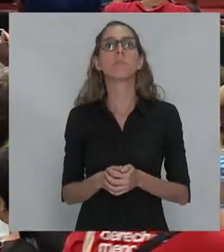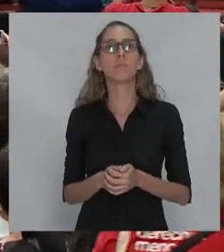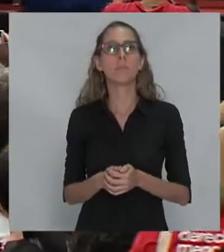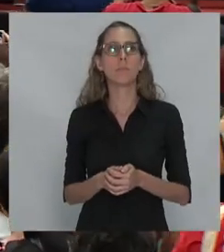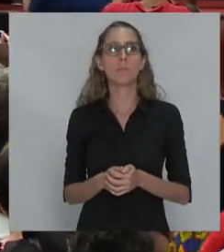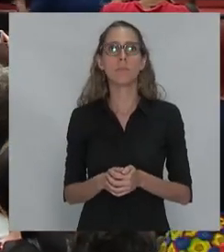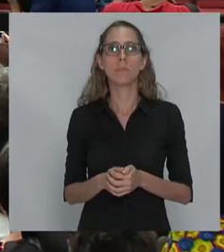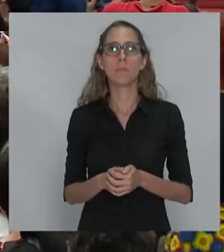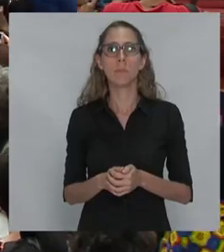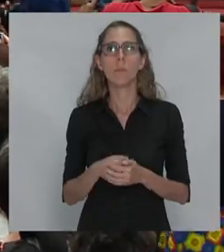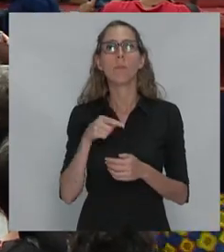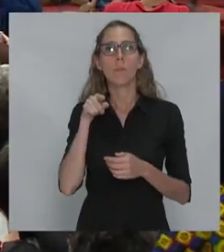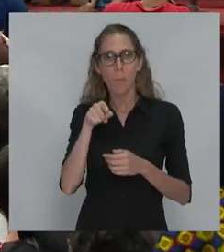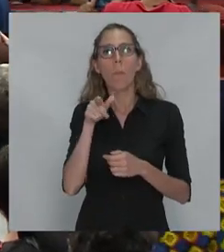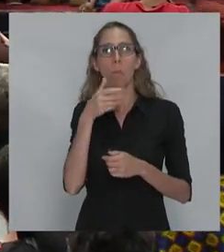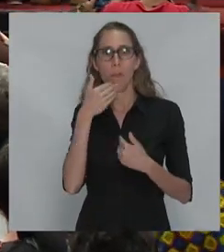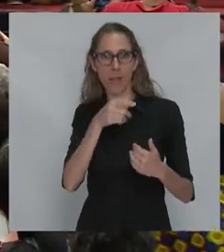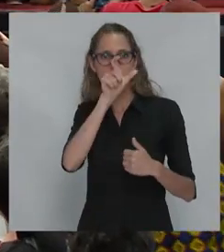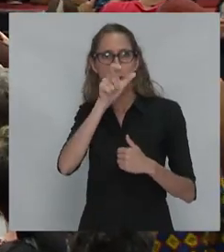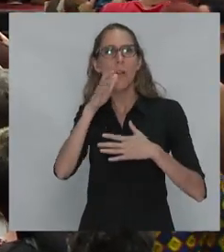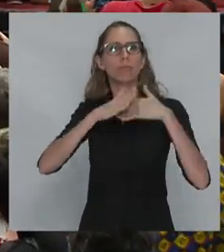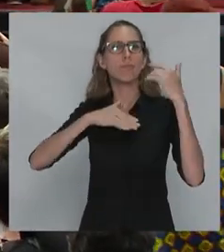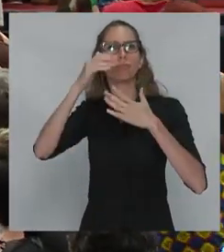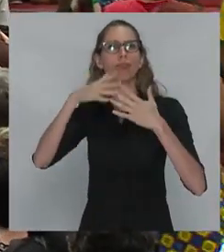república livre durante o período da escravidão.